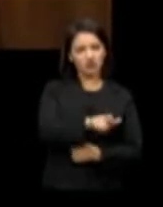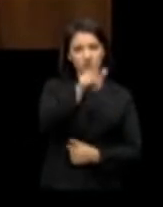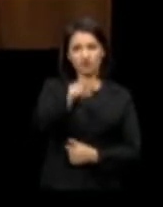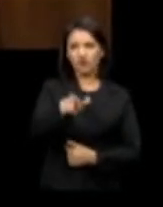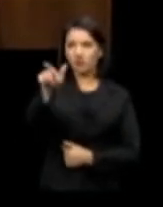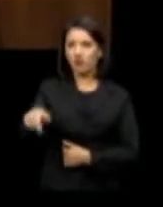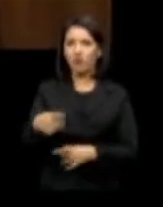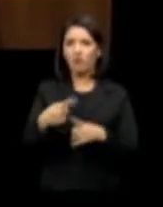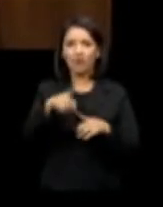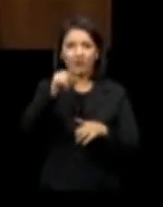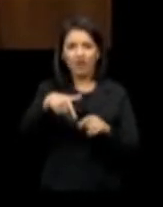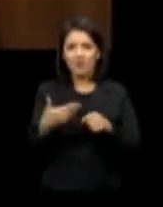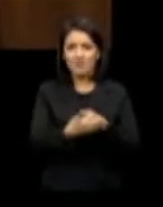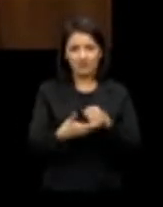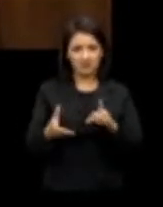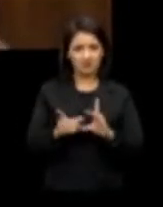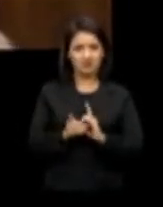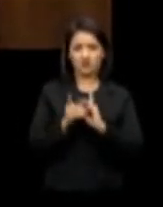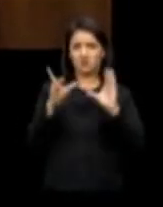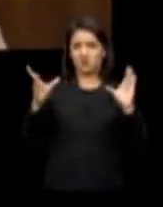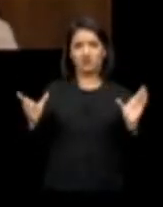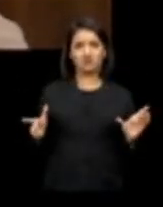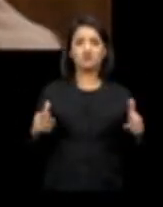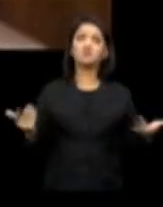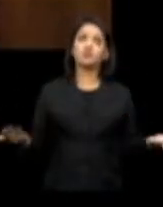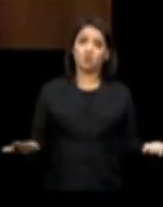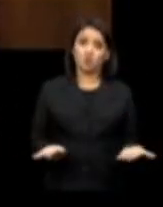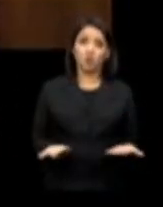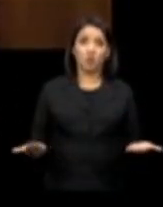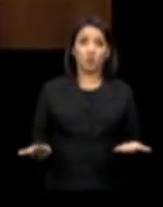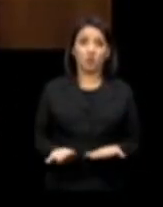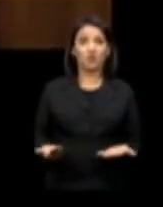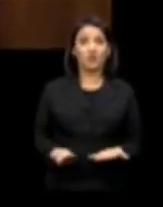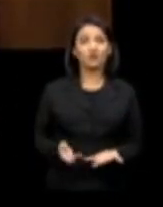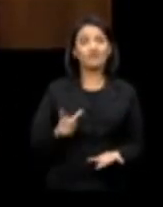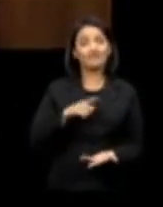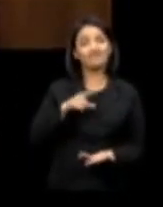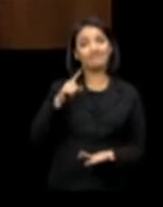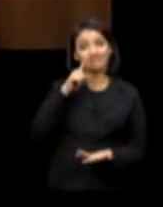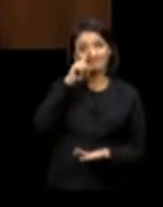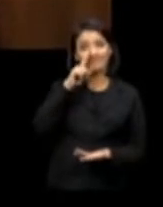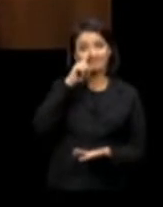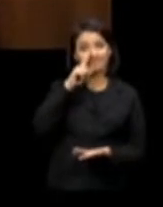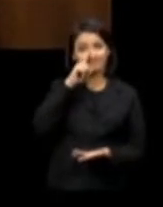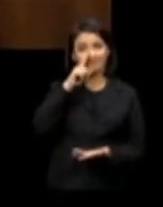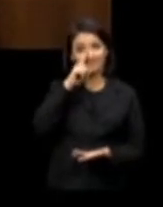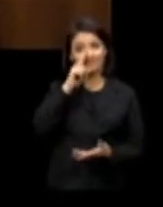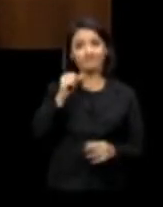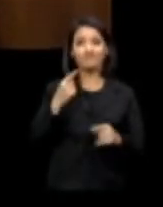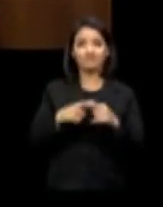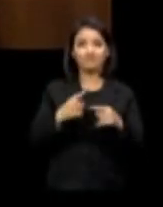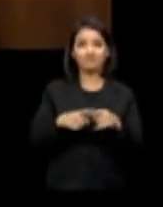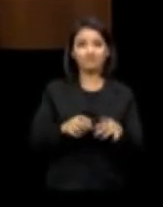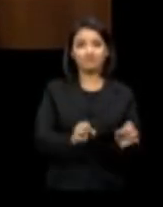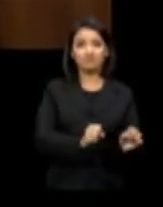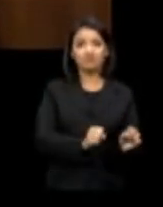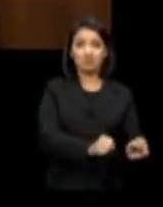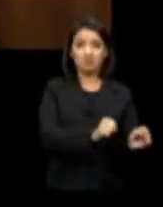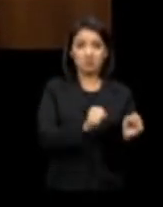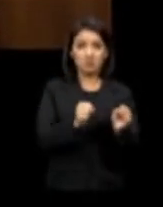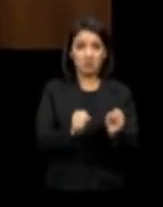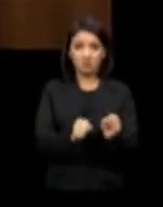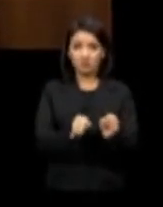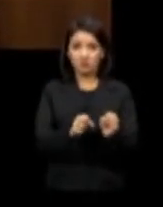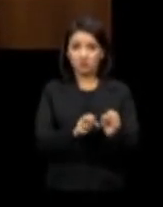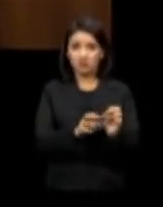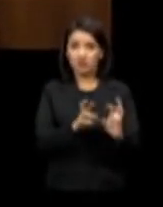da democracia constitucional e que hoje são diretamente ameaçadas pelo descompasso entre o poder de